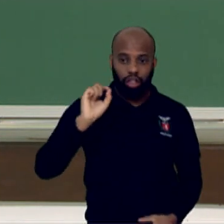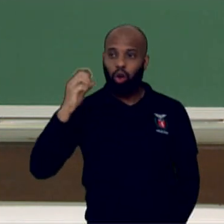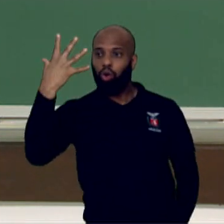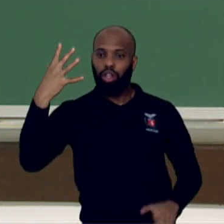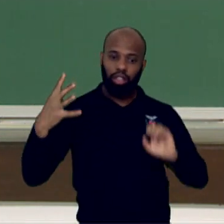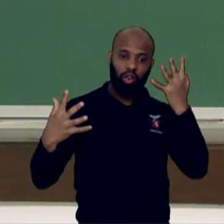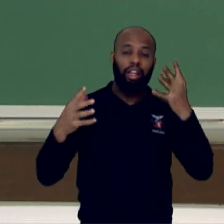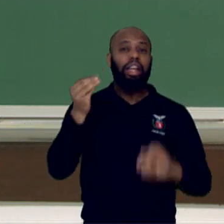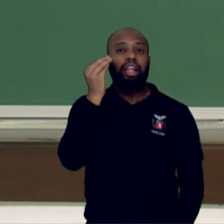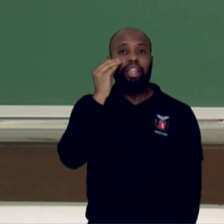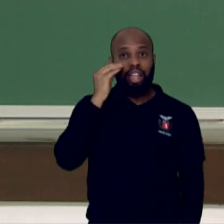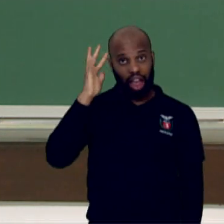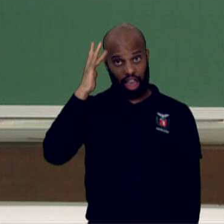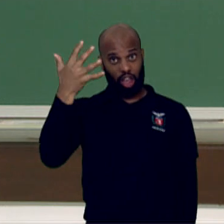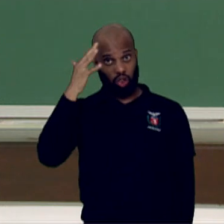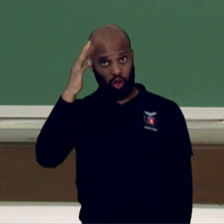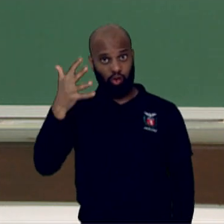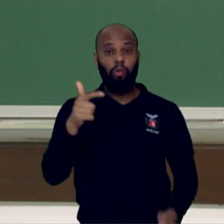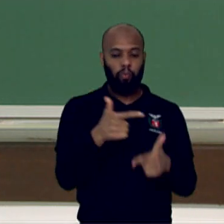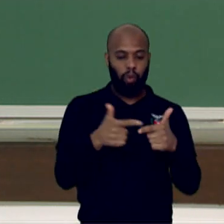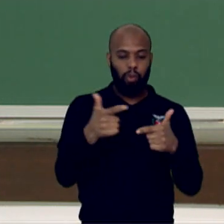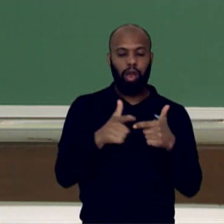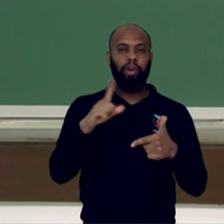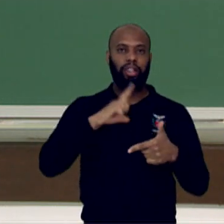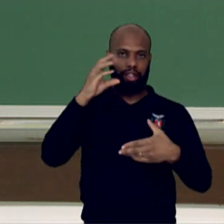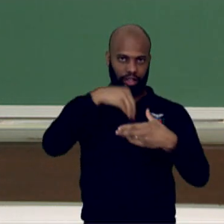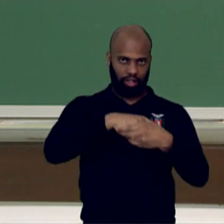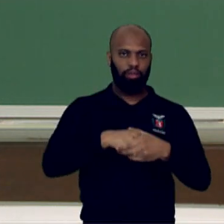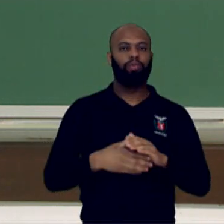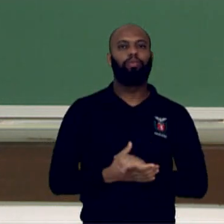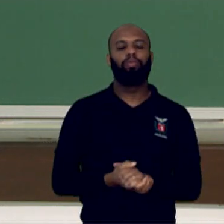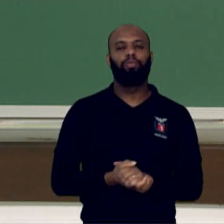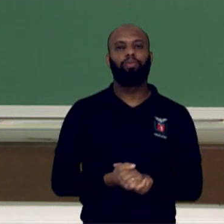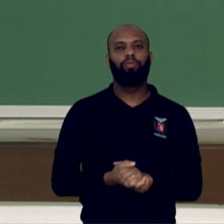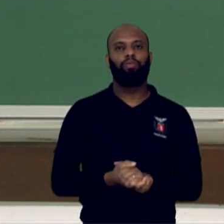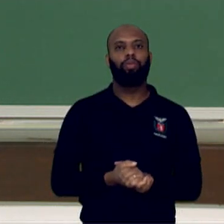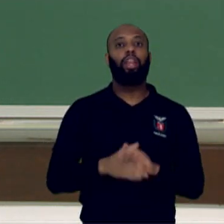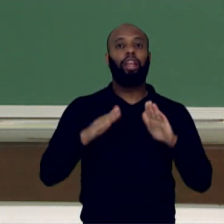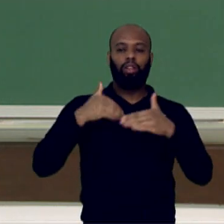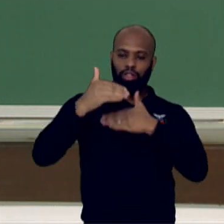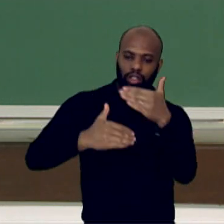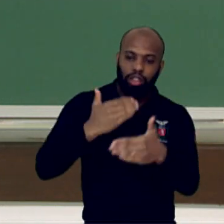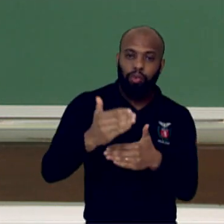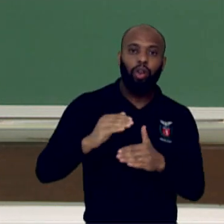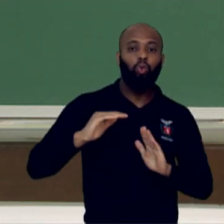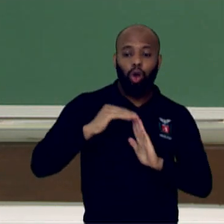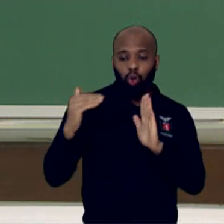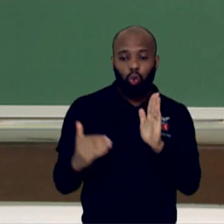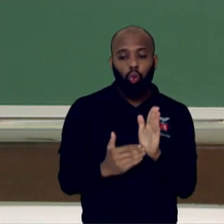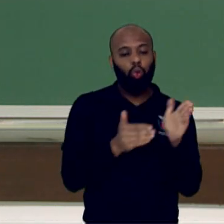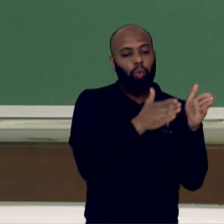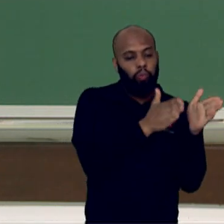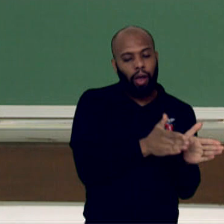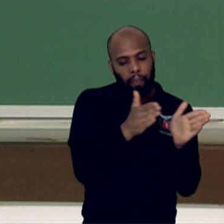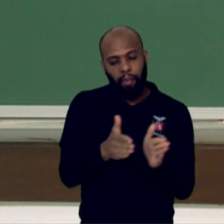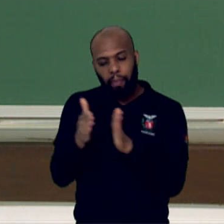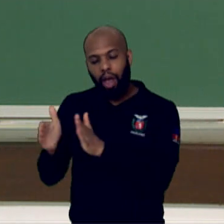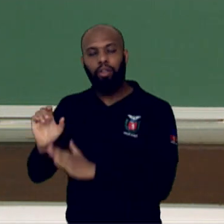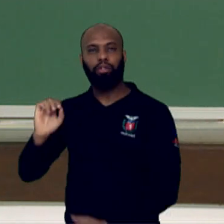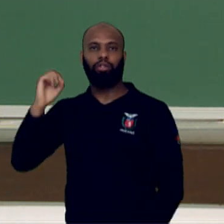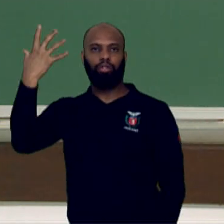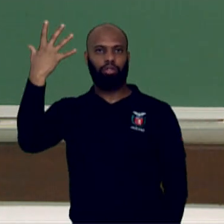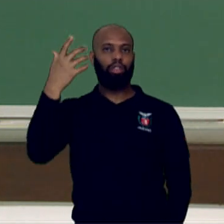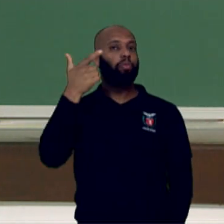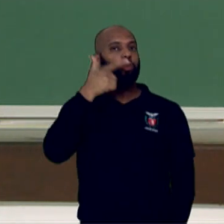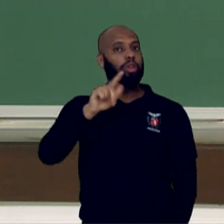tentar solucionar esse conflito que apareceu. Tudo bem? Então, o desenvolvimento é todo o processo, tá?